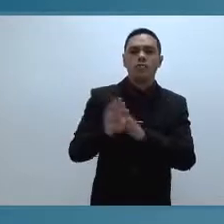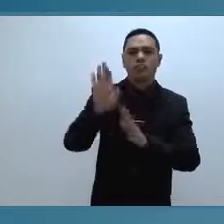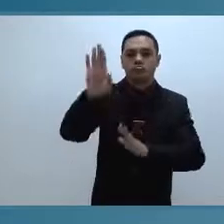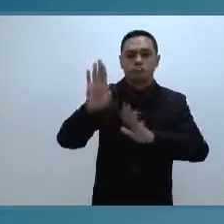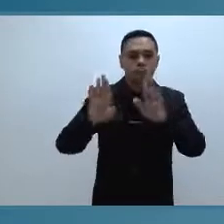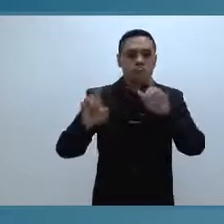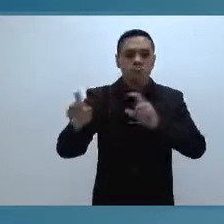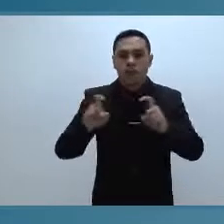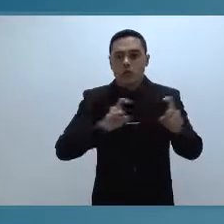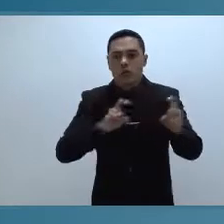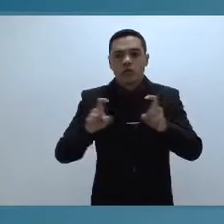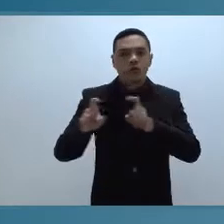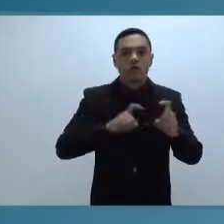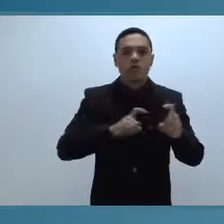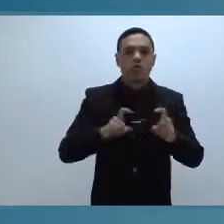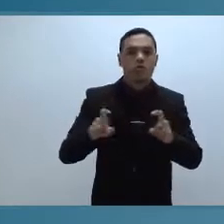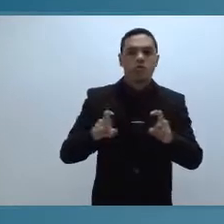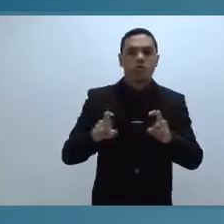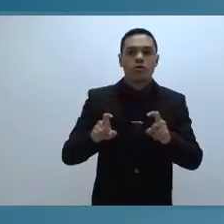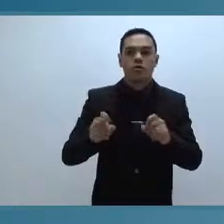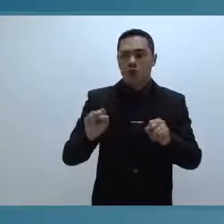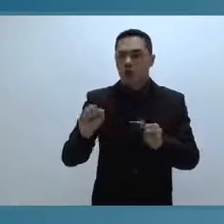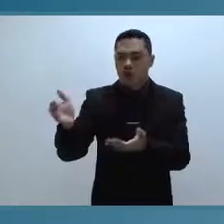ou se eu posso colher os votos.